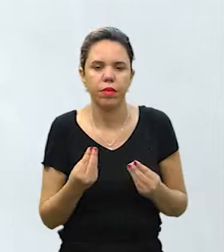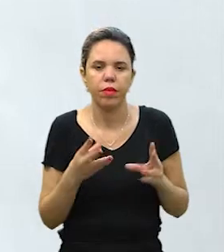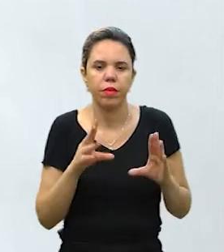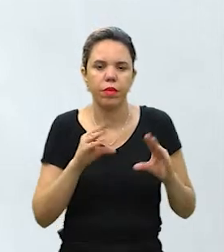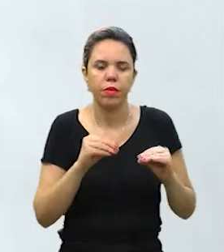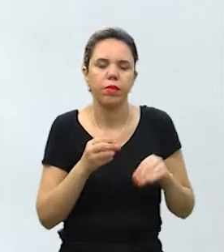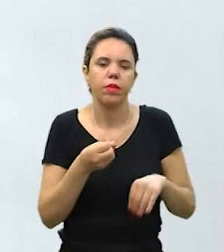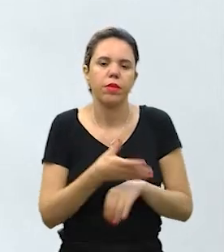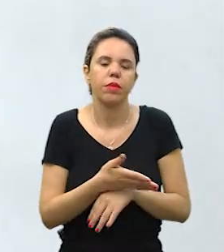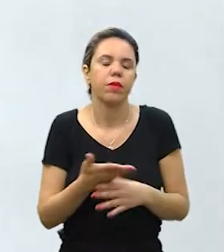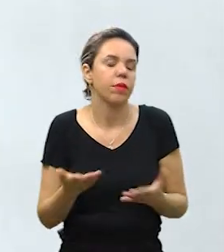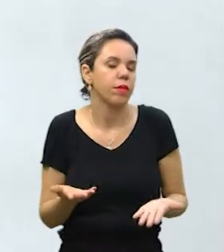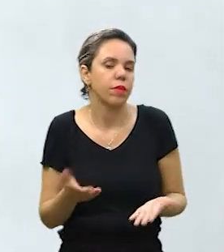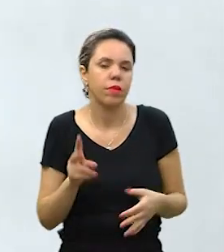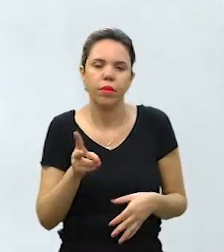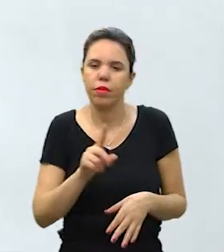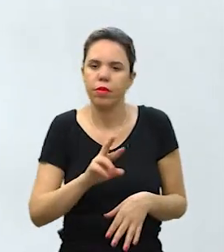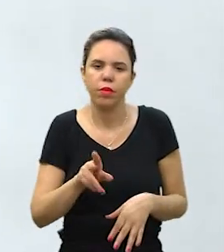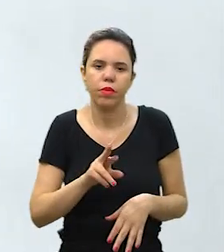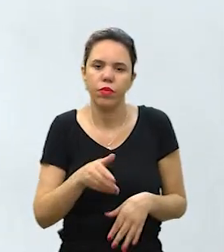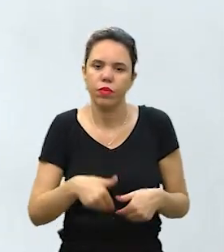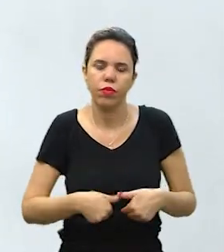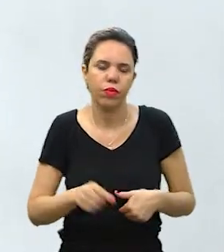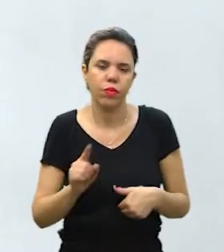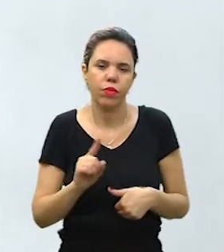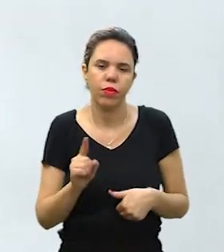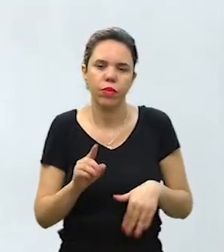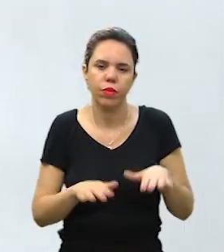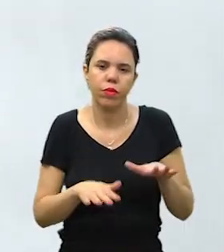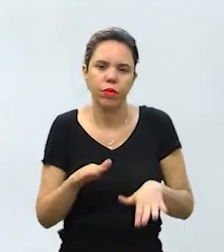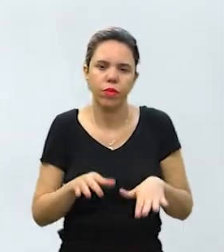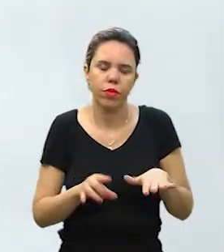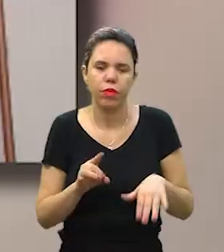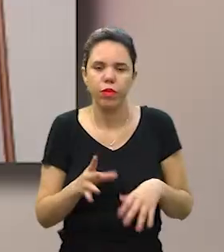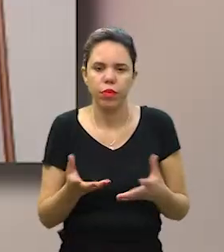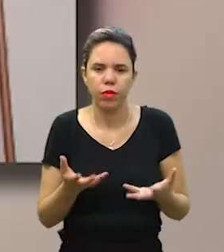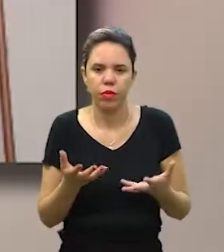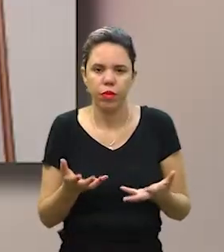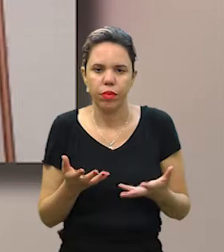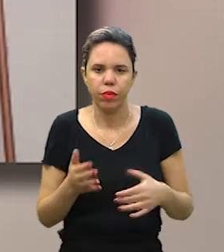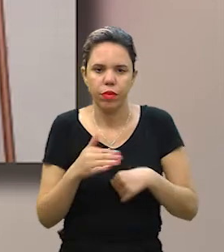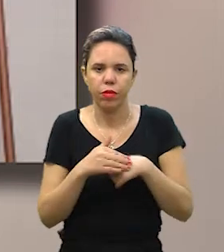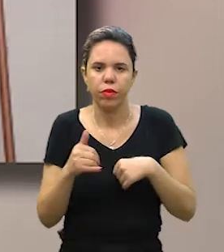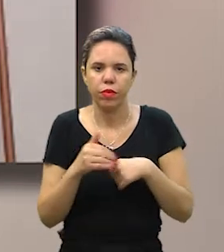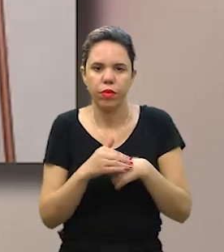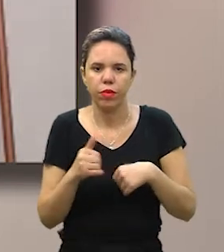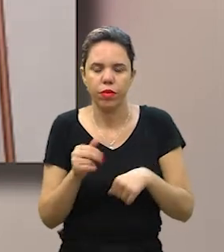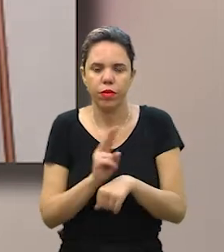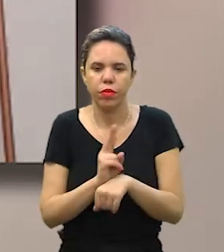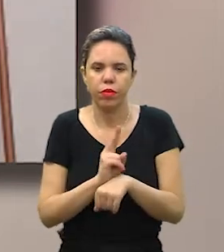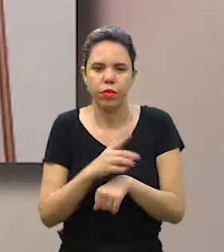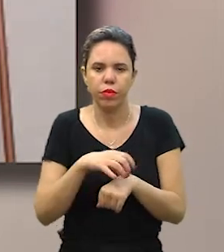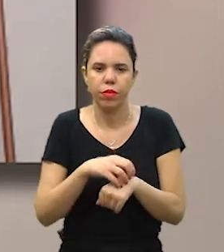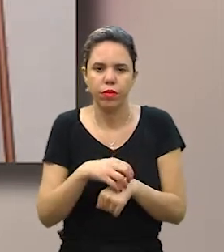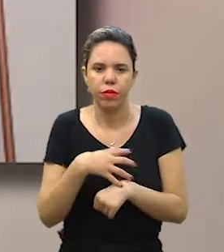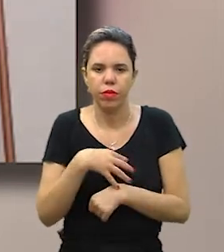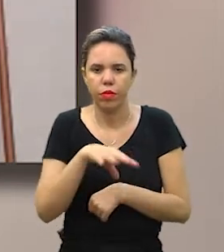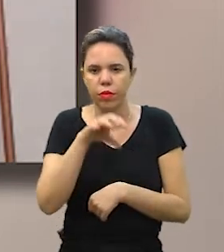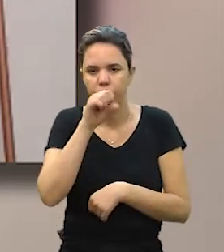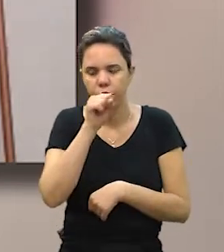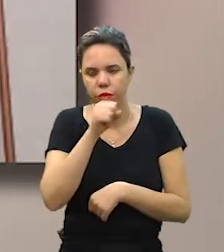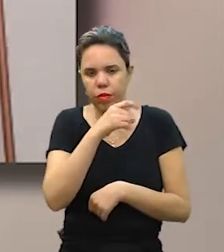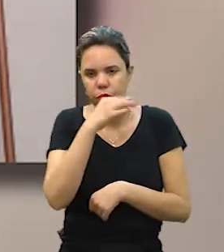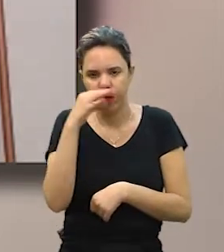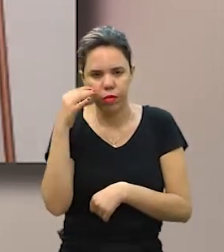à noite, e nem sempre é fome, né? Às vezes ele quer só o carinho, a segurança, o cheiro